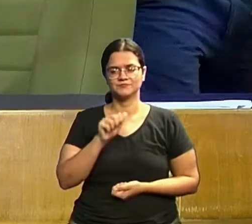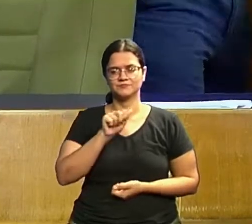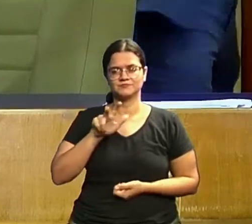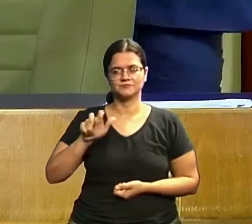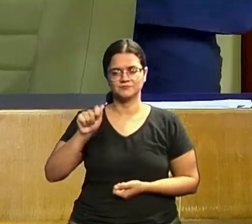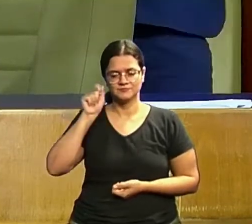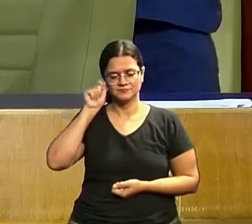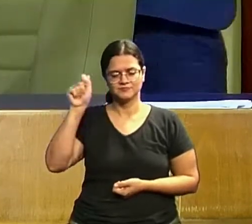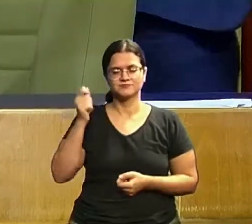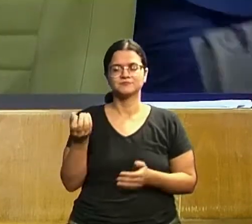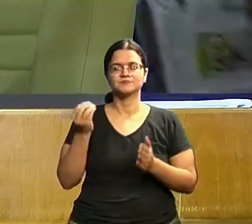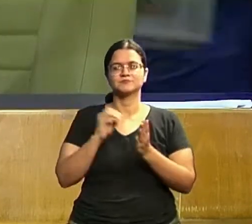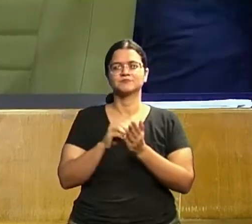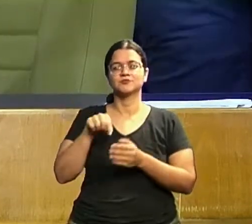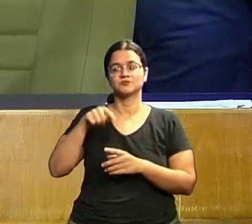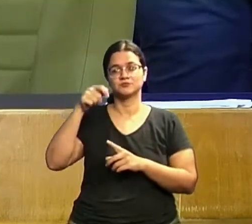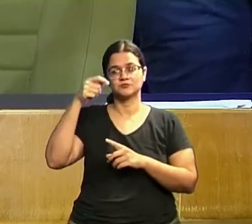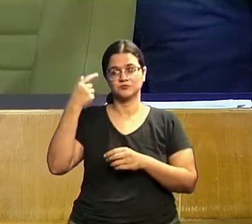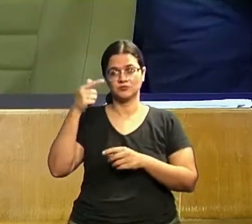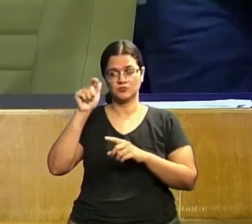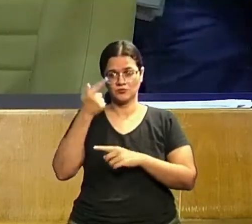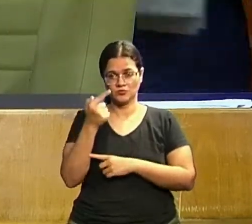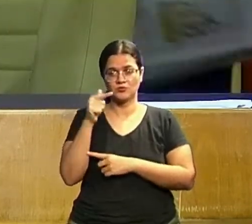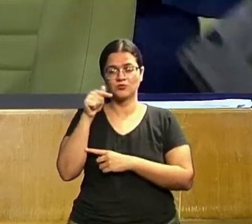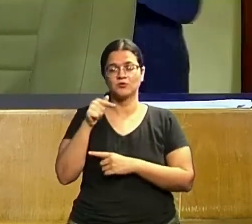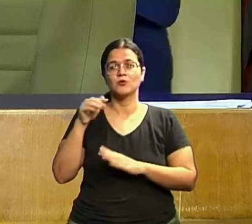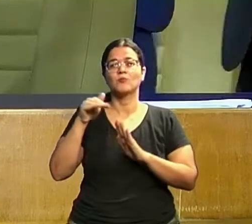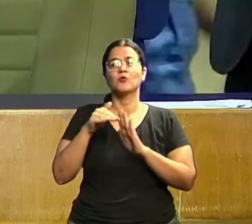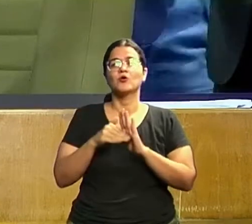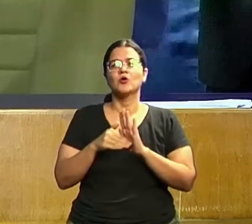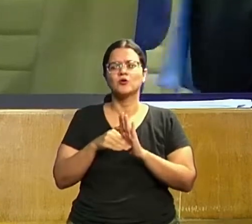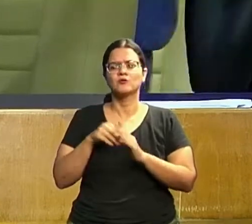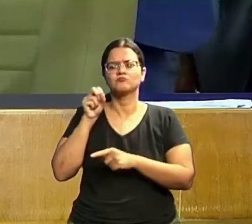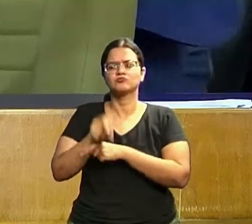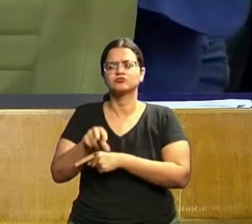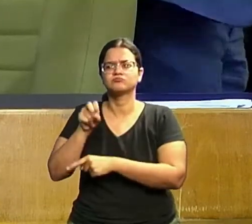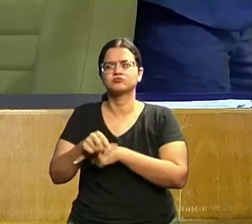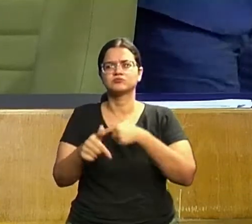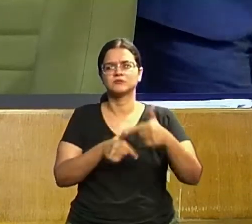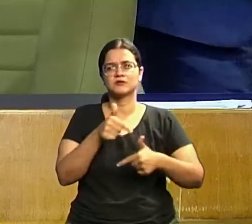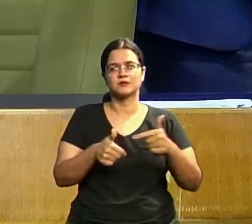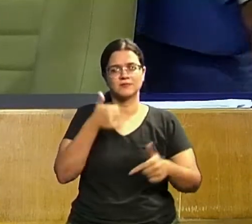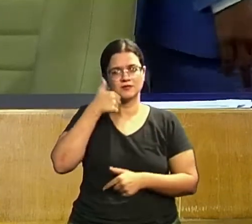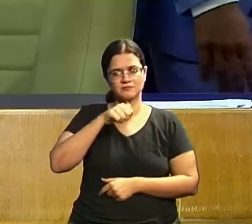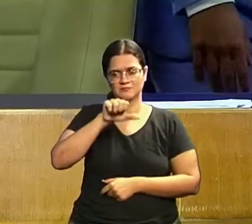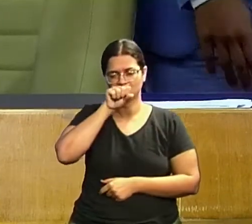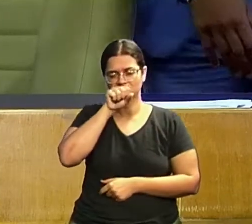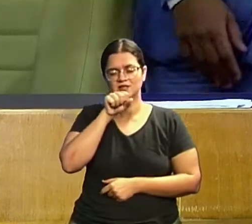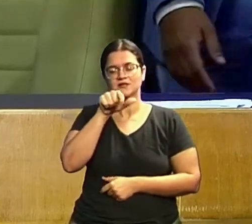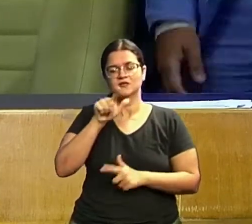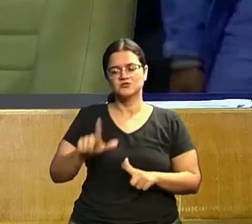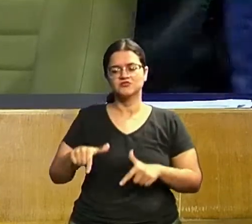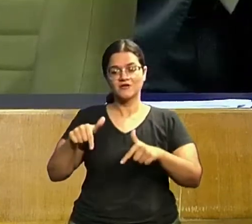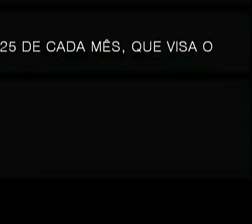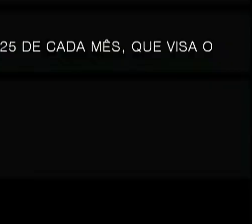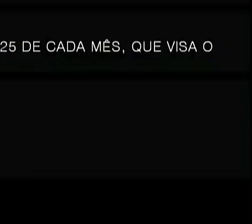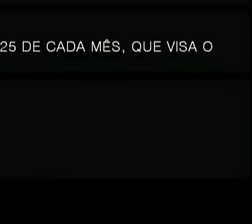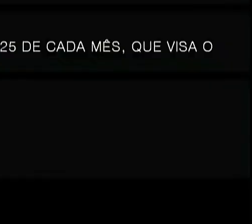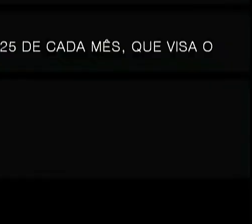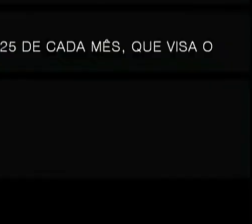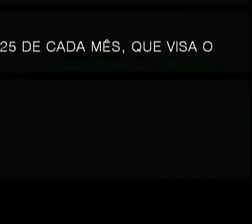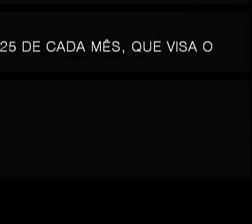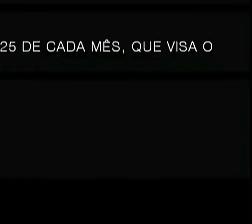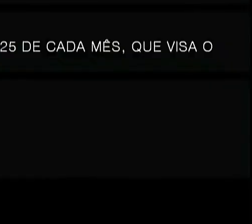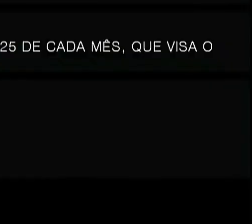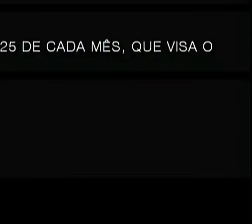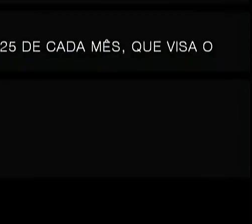Ava Santiago, institui no nome do município de Goiânia o programa Empregue uma Mãe, cria certificado Aqui Tem Mãe. Relator,